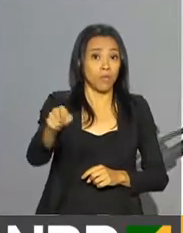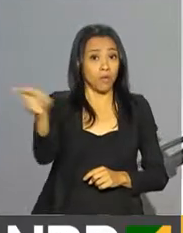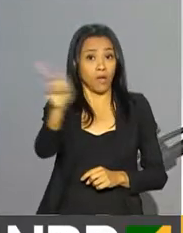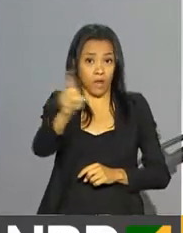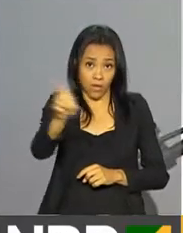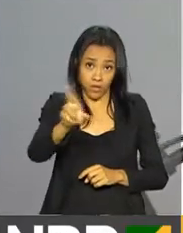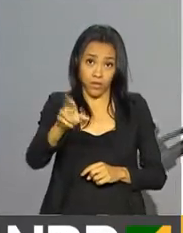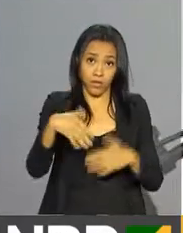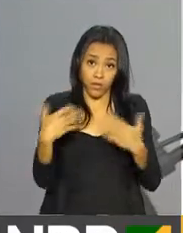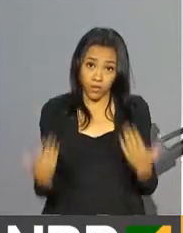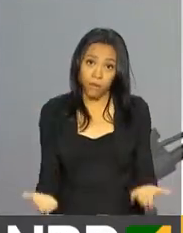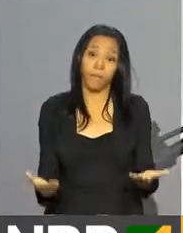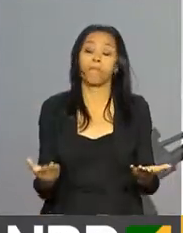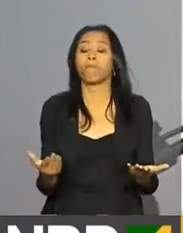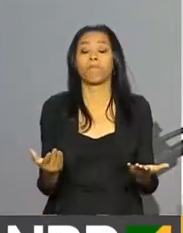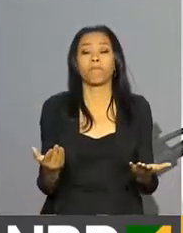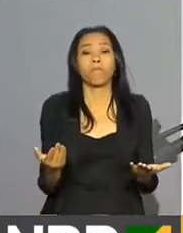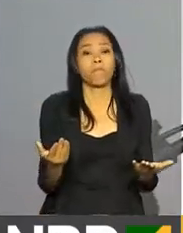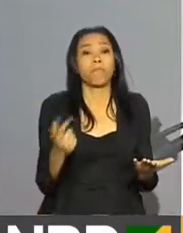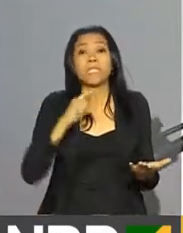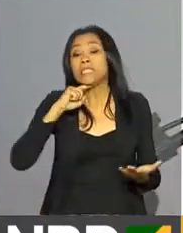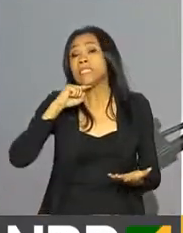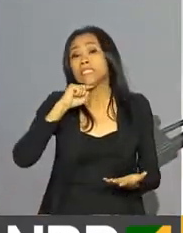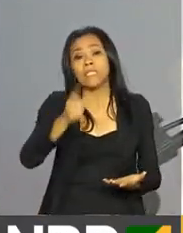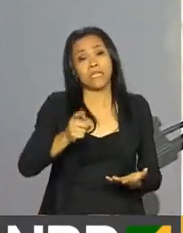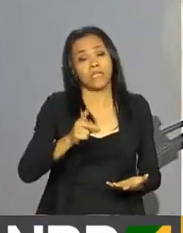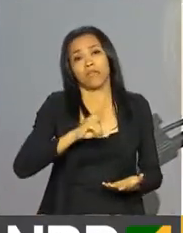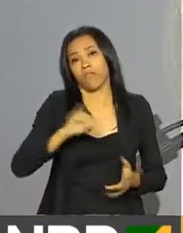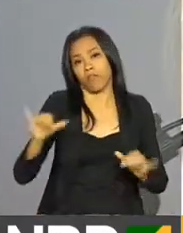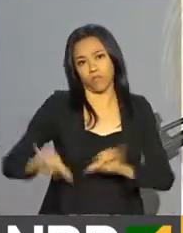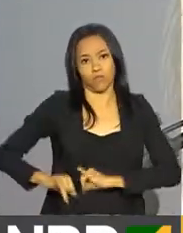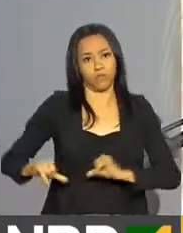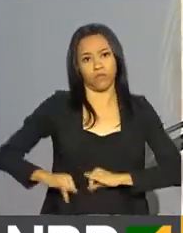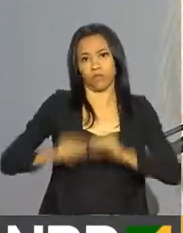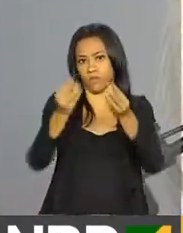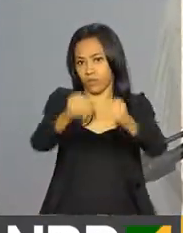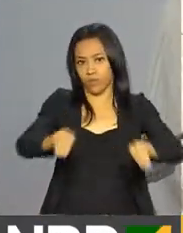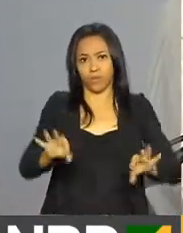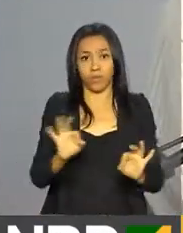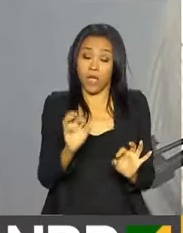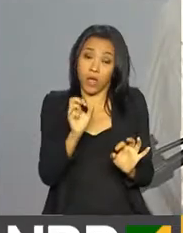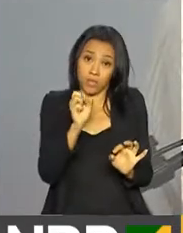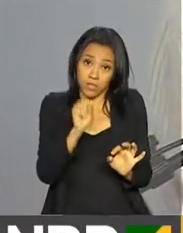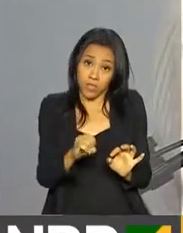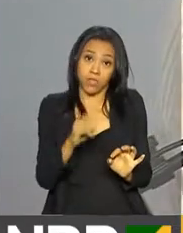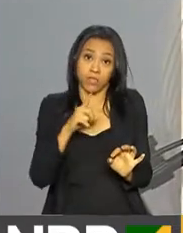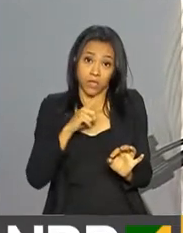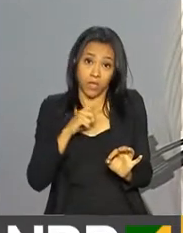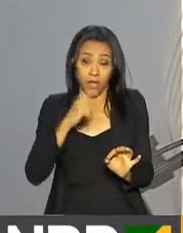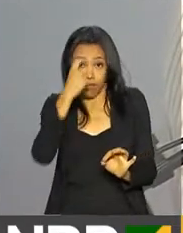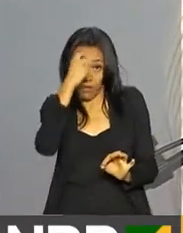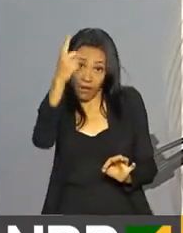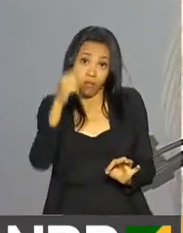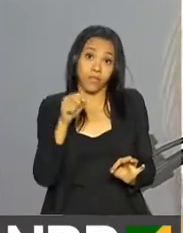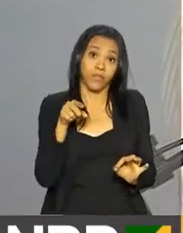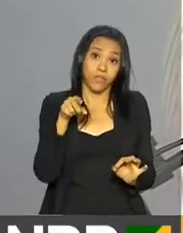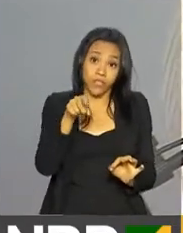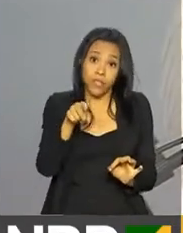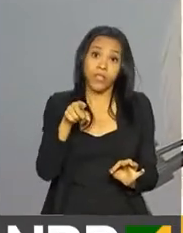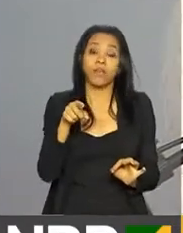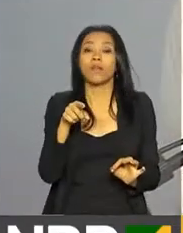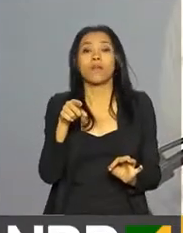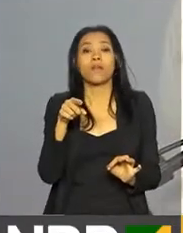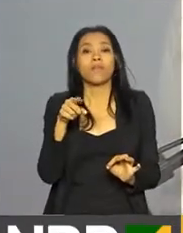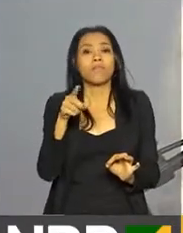portanto em tese ninguém sofrerá prejuízo a não ser que tenha como prejuízo a idéia de que você não quer nem